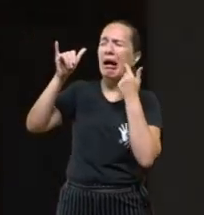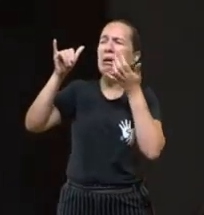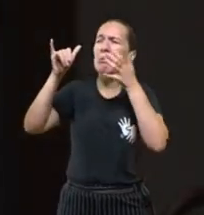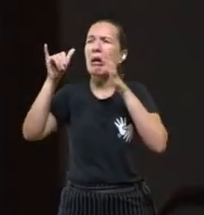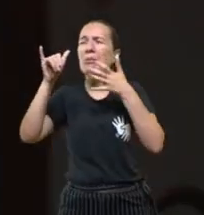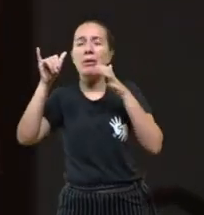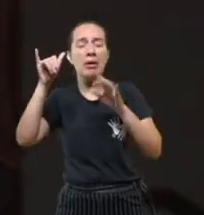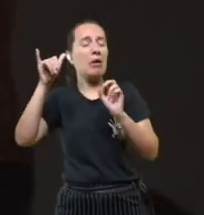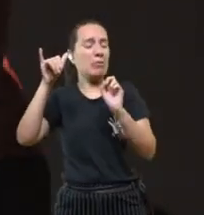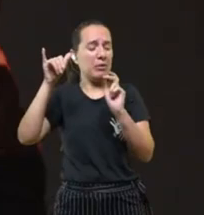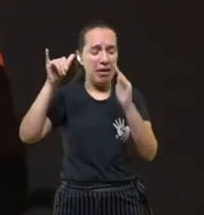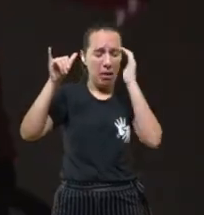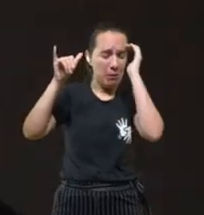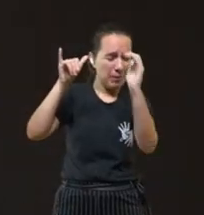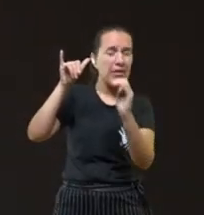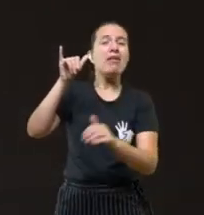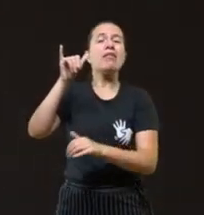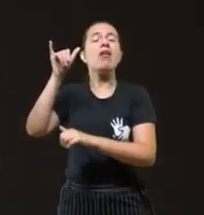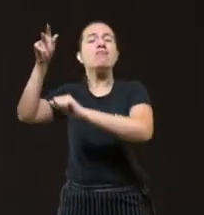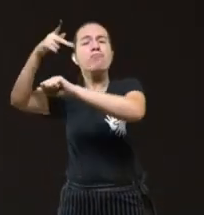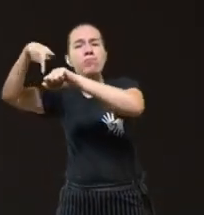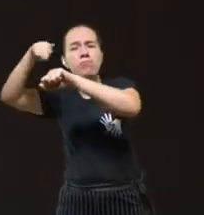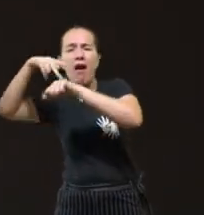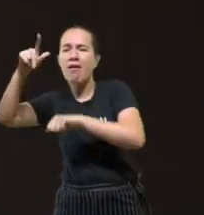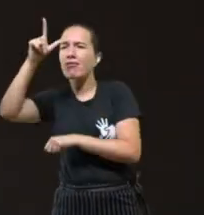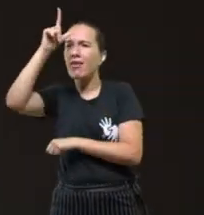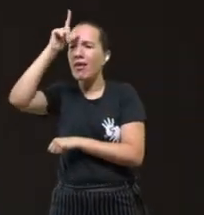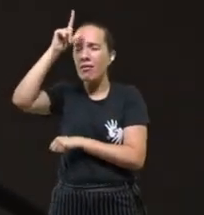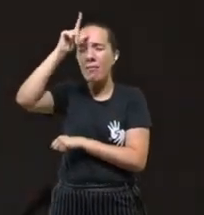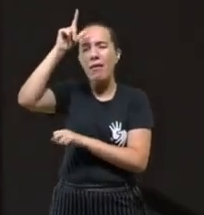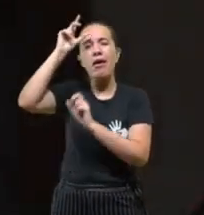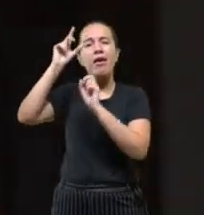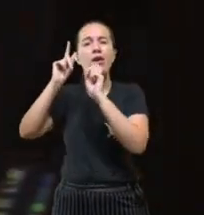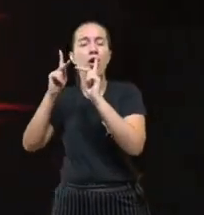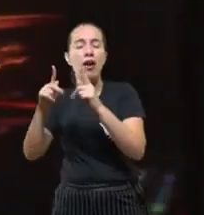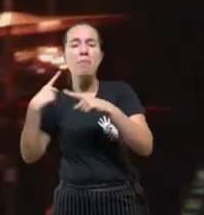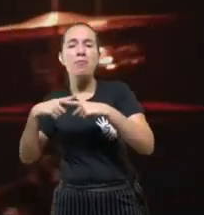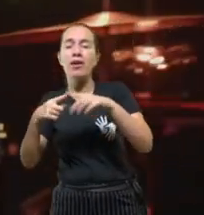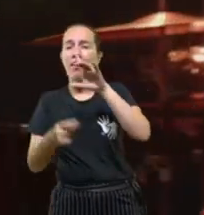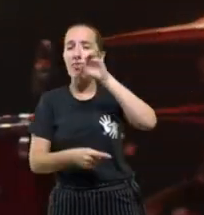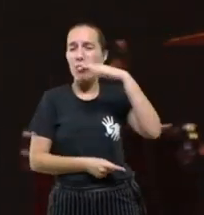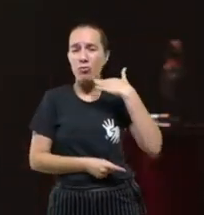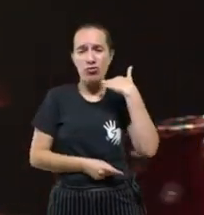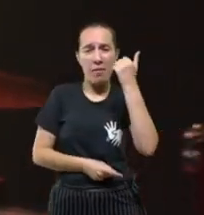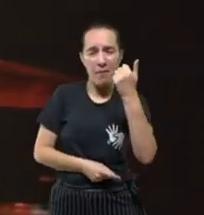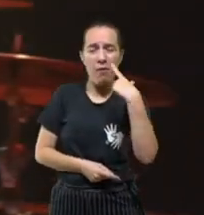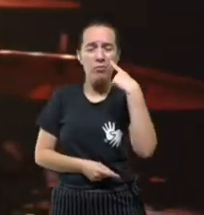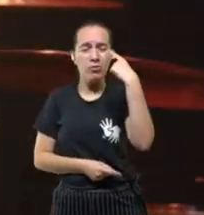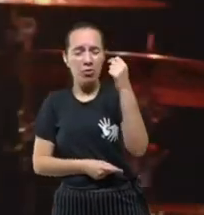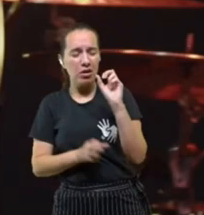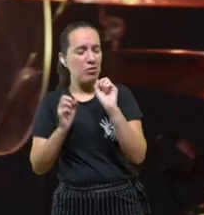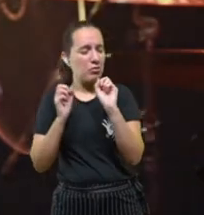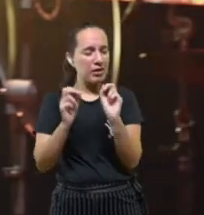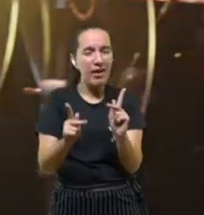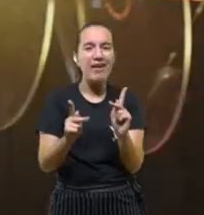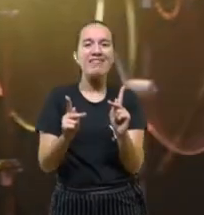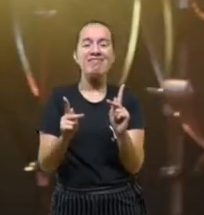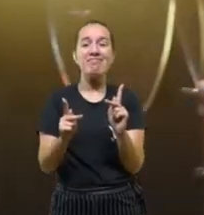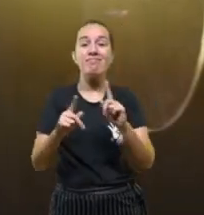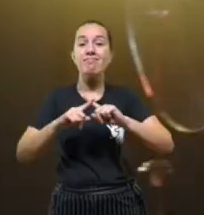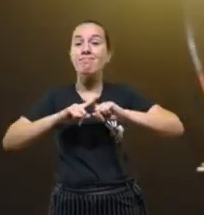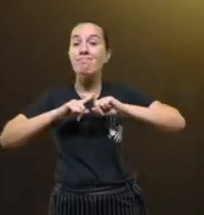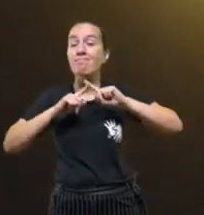eu imaginei o que eu vou lá por um tempo fazer aquilo que Deus me chamou para fazer, mas em